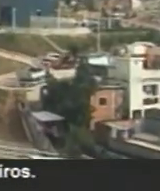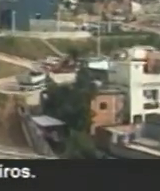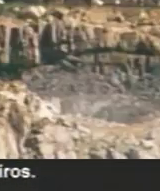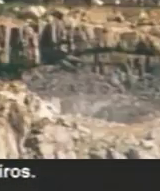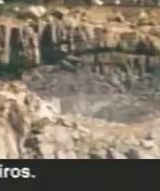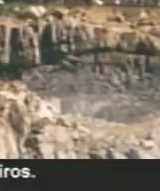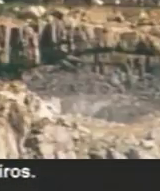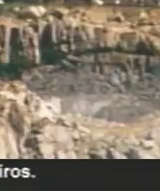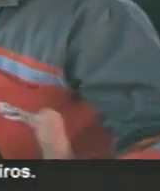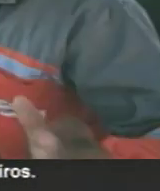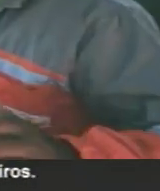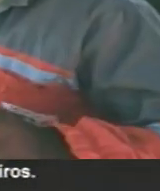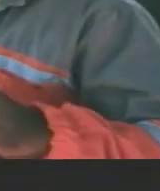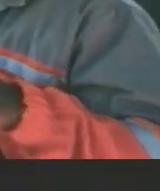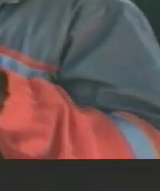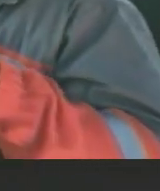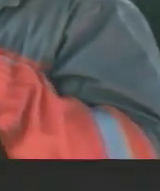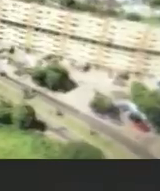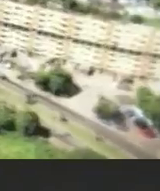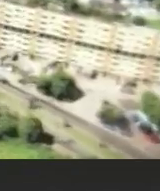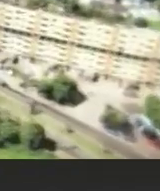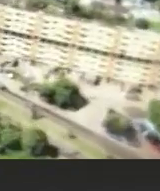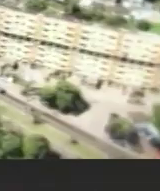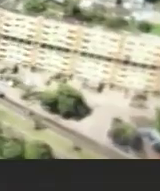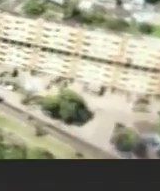melhora a vida de todos os brasileiros.